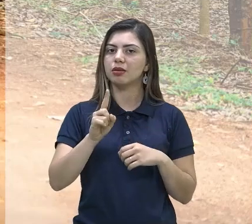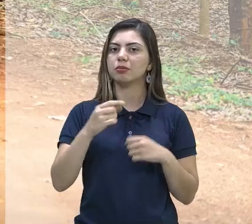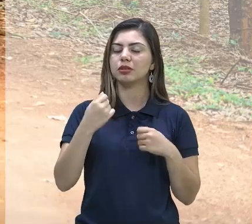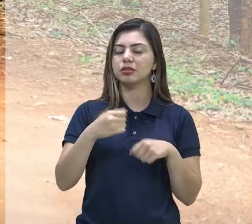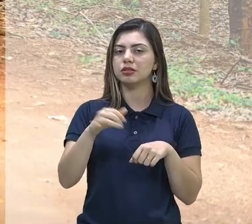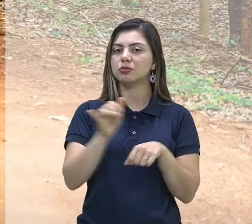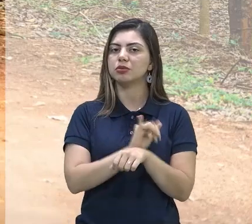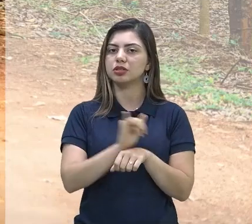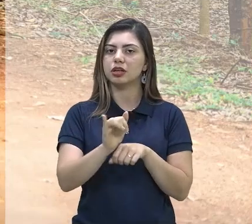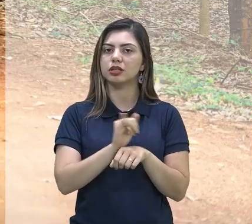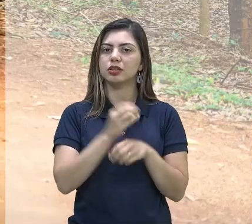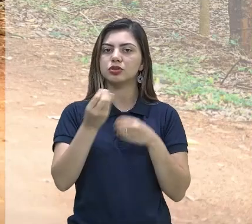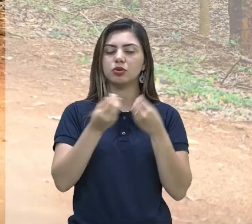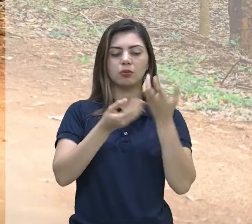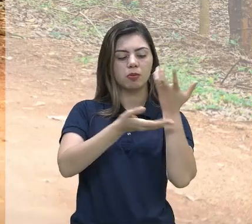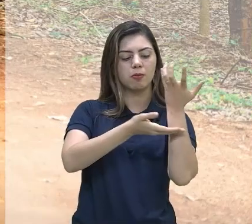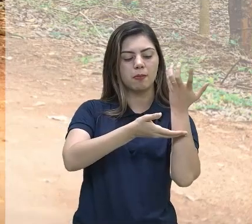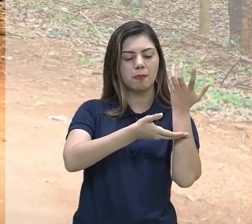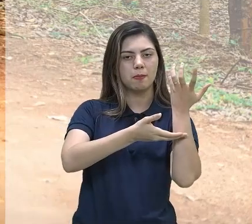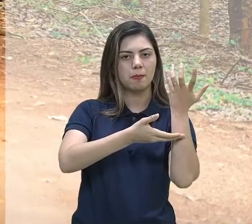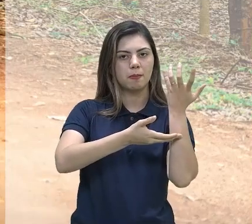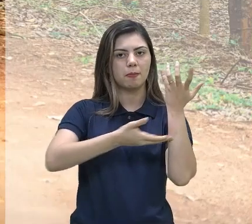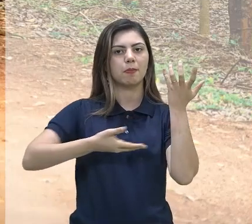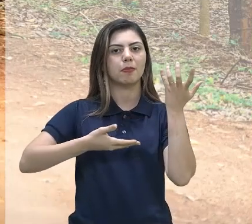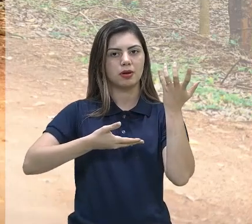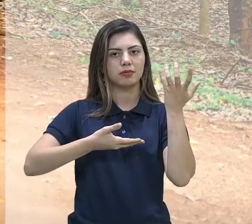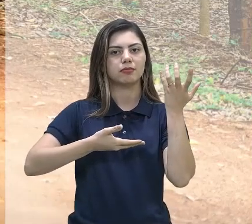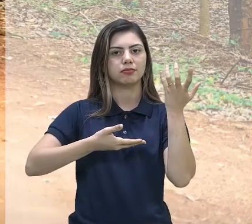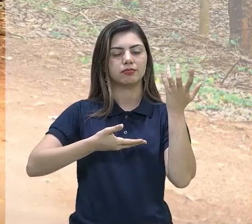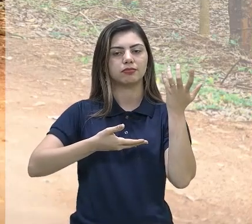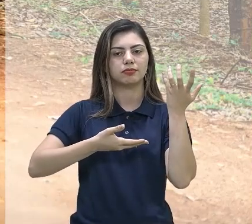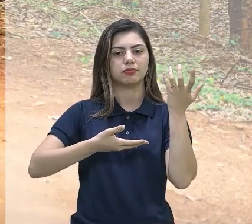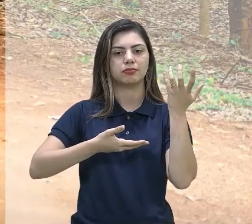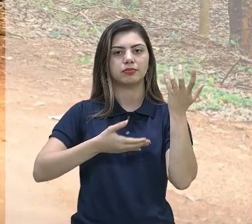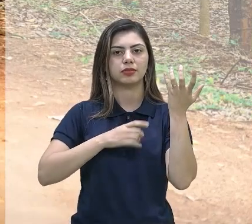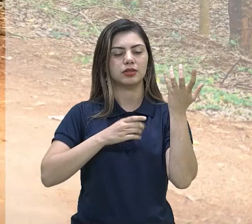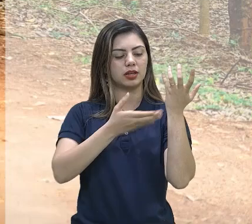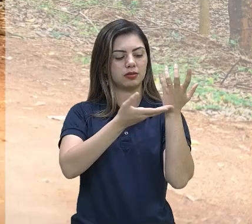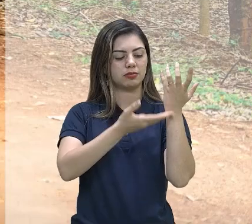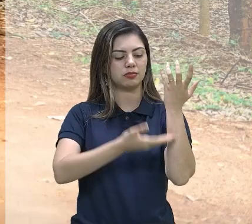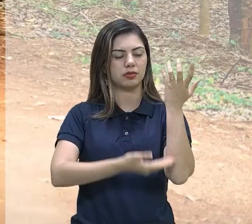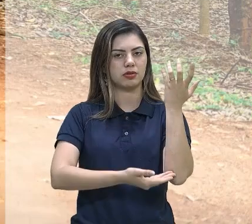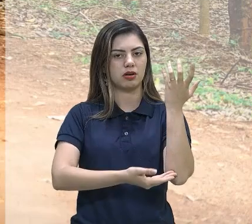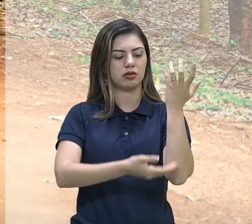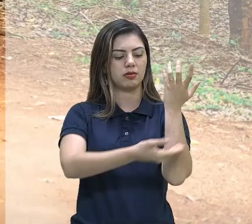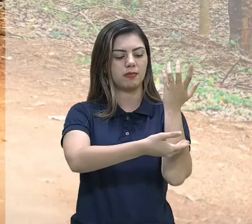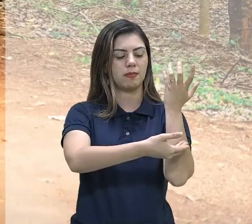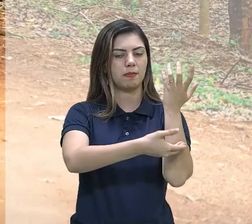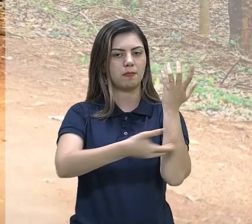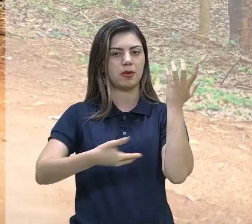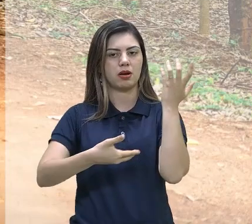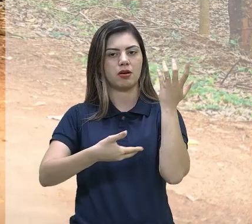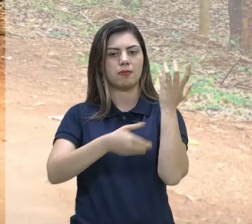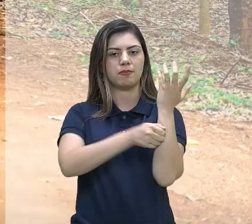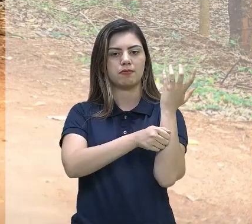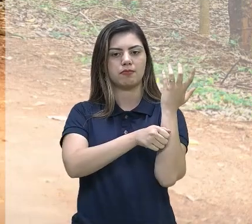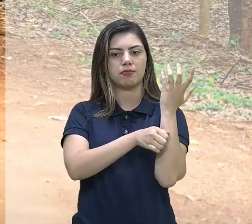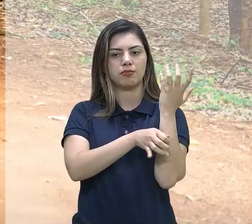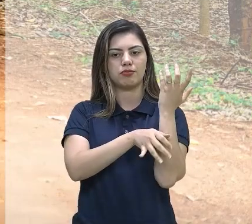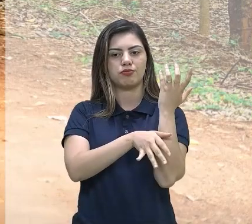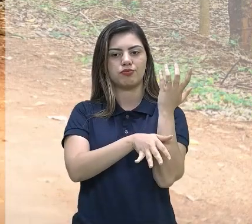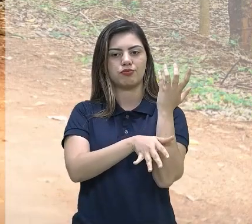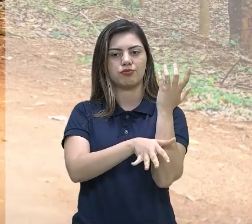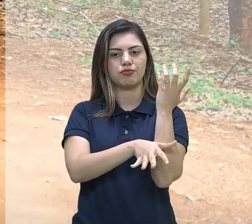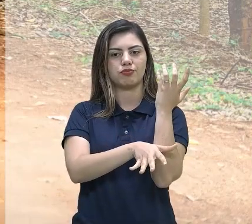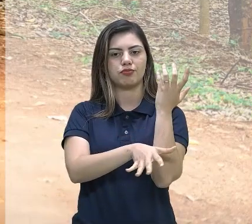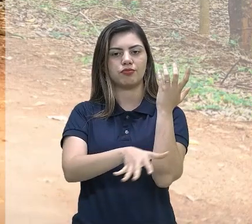corte, ela é feita no caule, e aí obtém-se